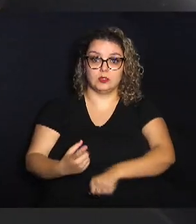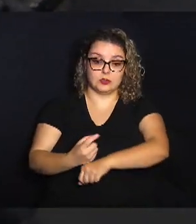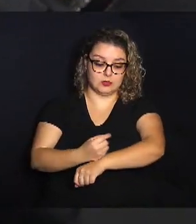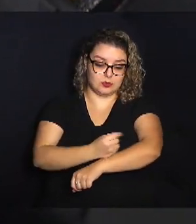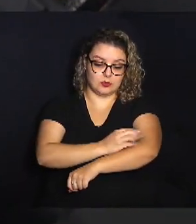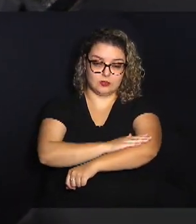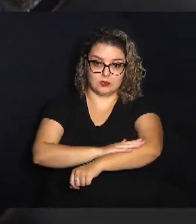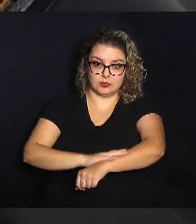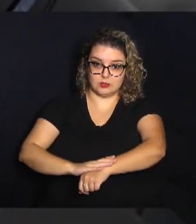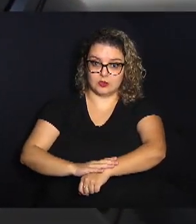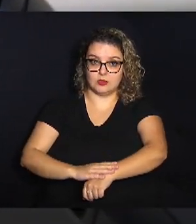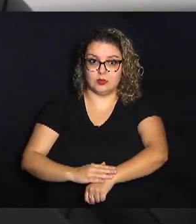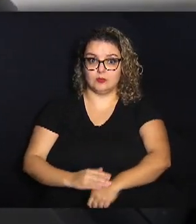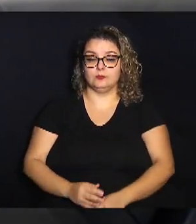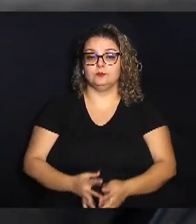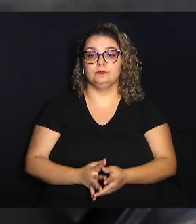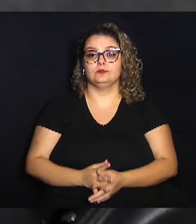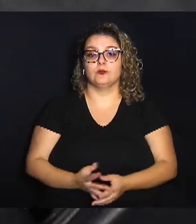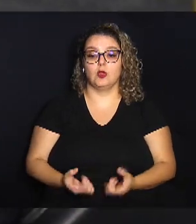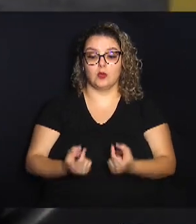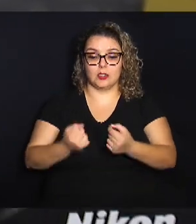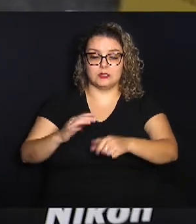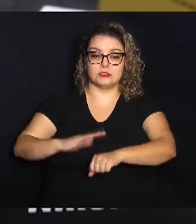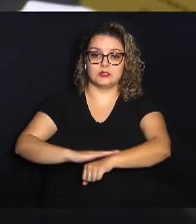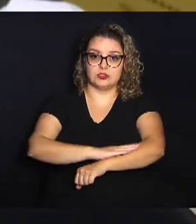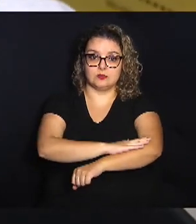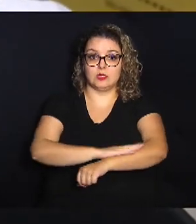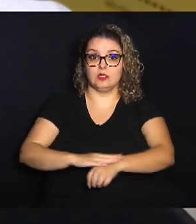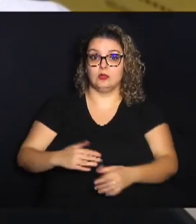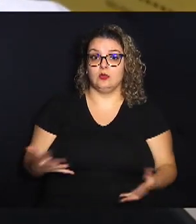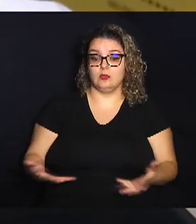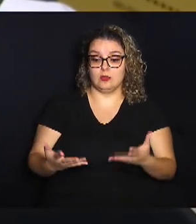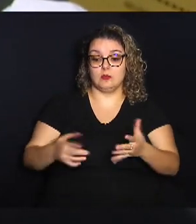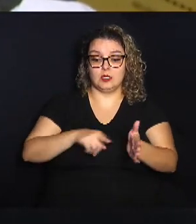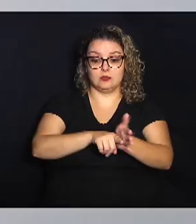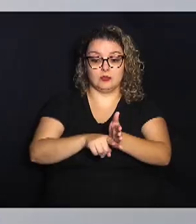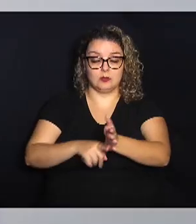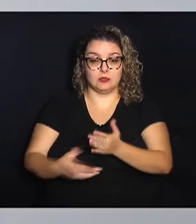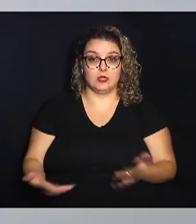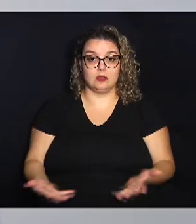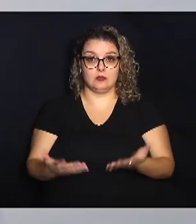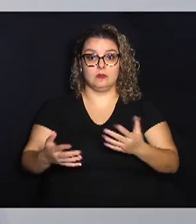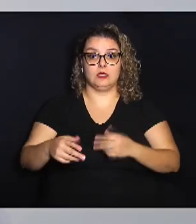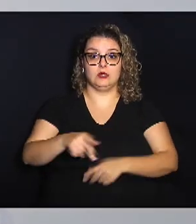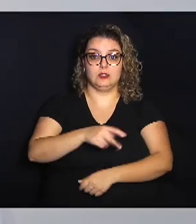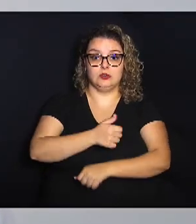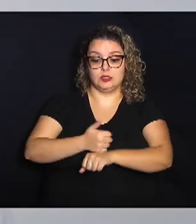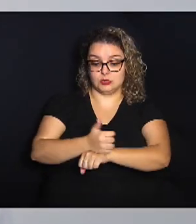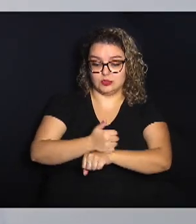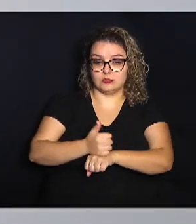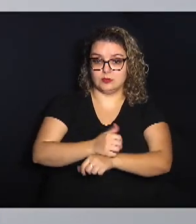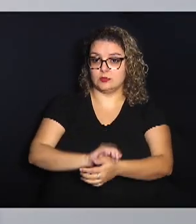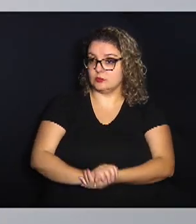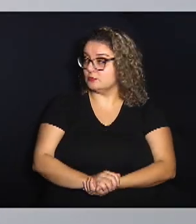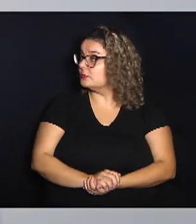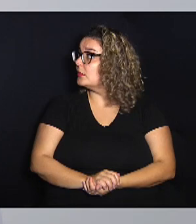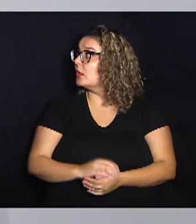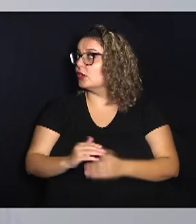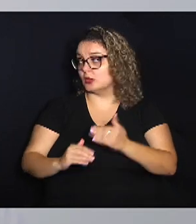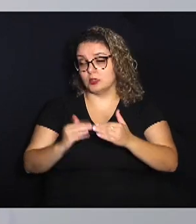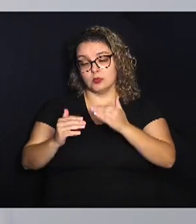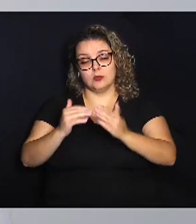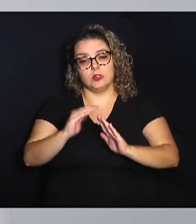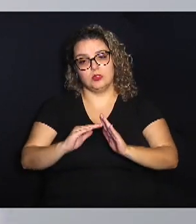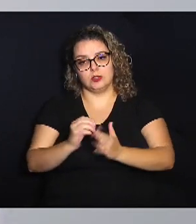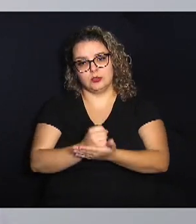O fomento à pesquisa e aos profissionais envolvidos é imprescindível. Então, o desenvolvimento de um fármaco, ele leva em torno